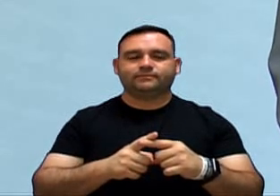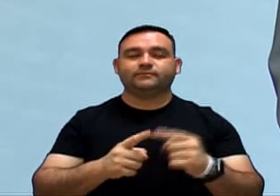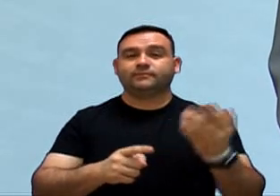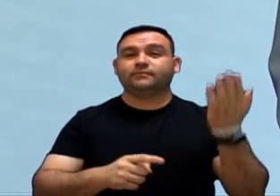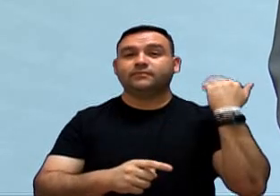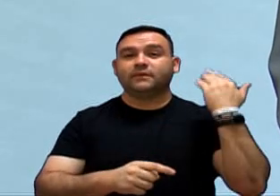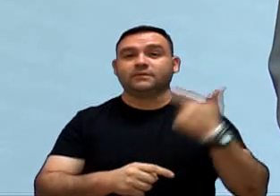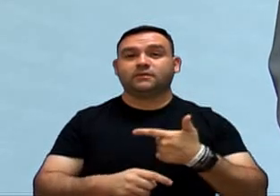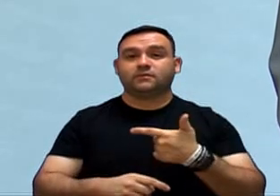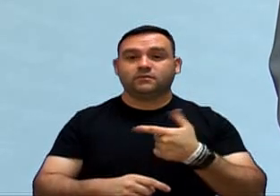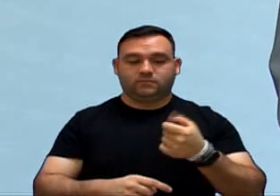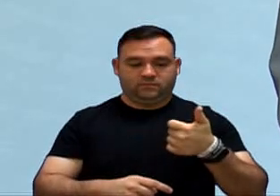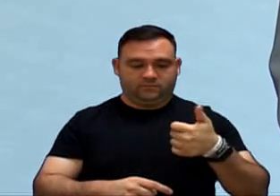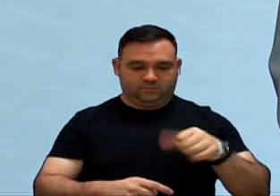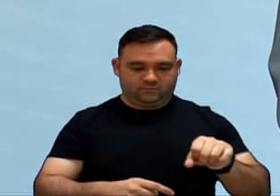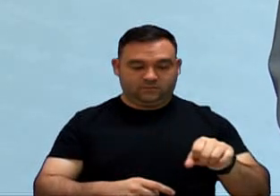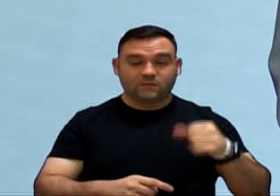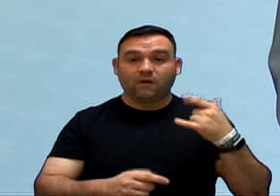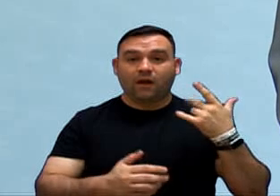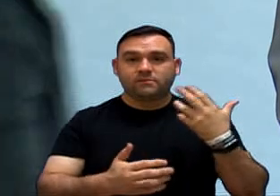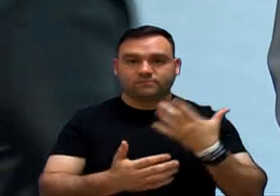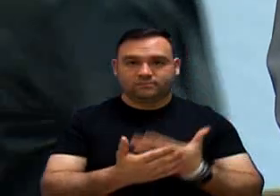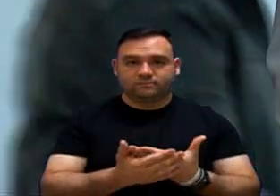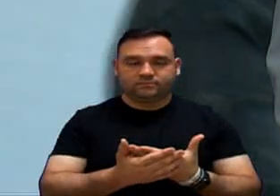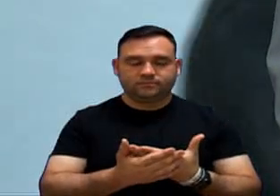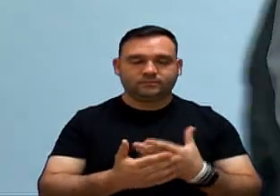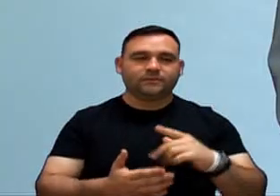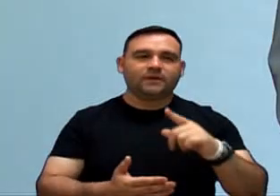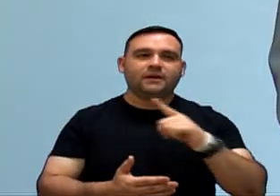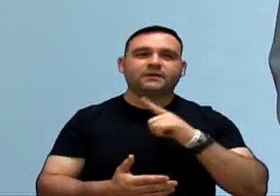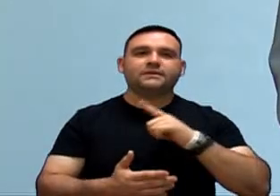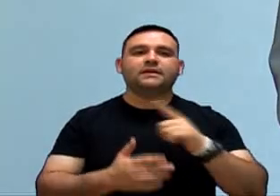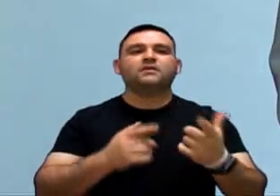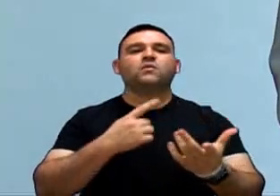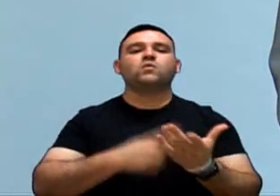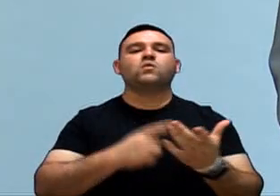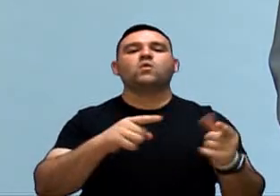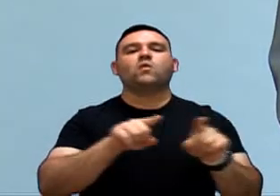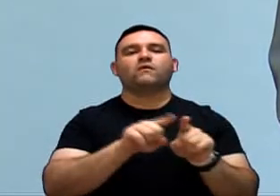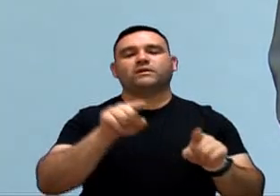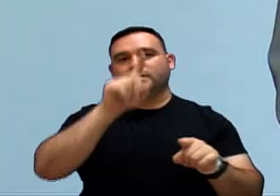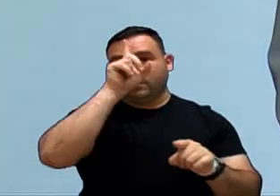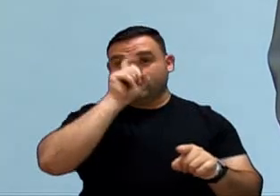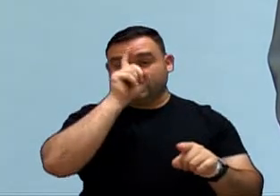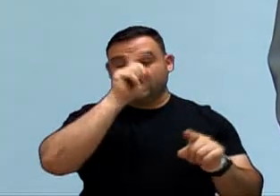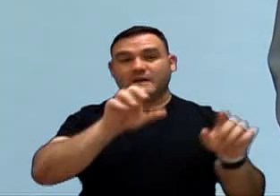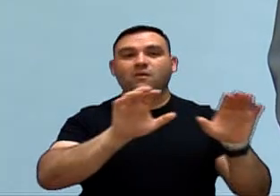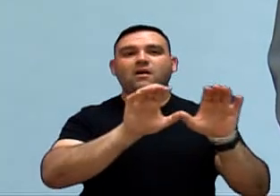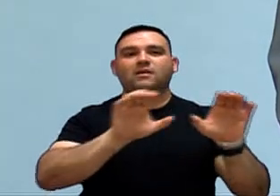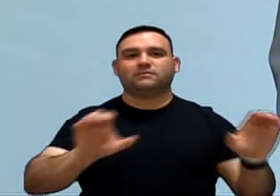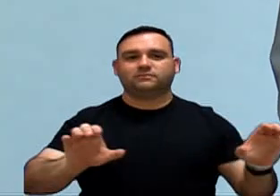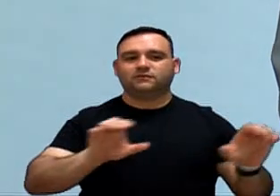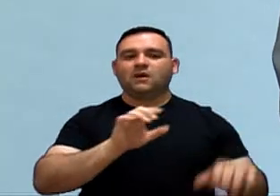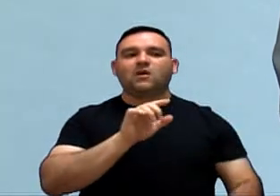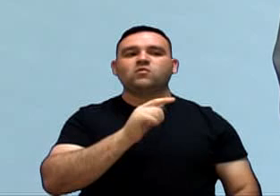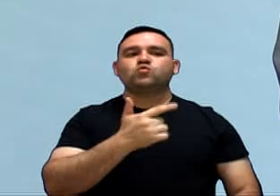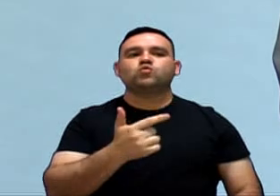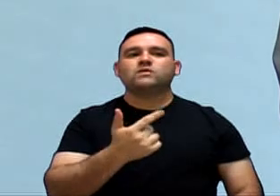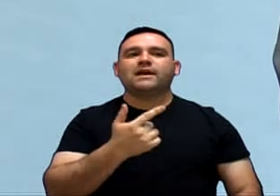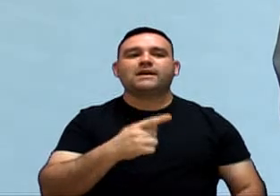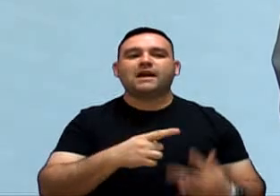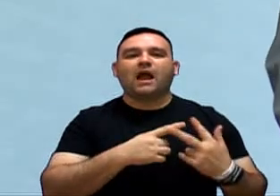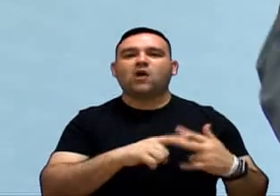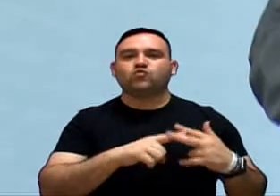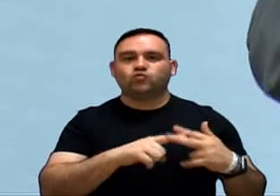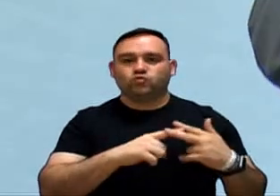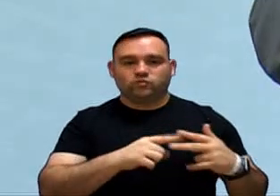desde 2019, o convênio da Santa Casa não tem recebido